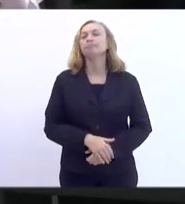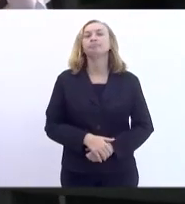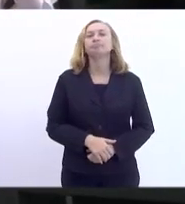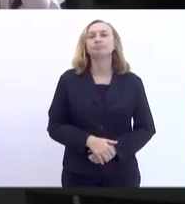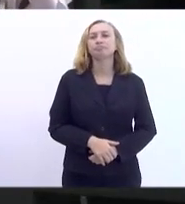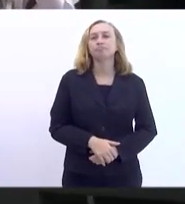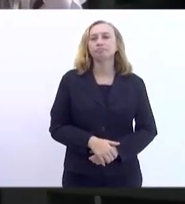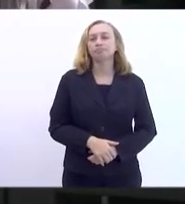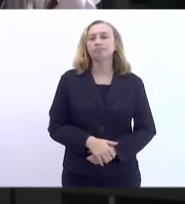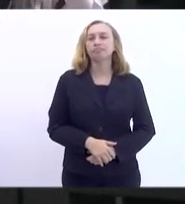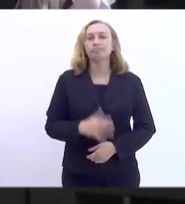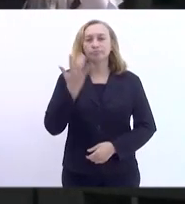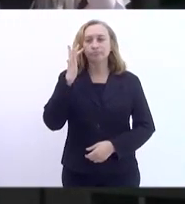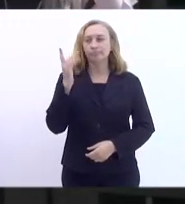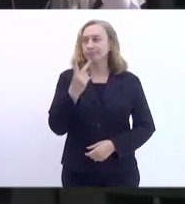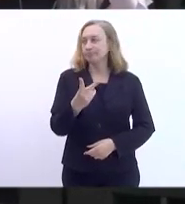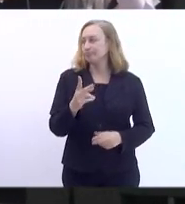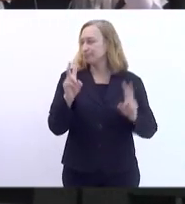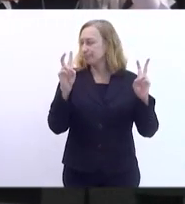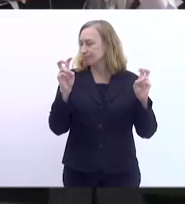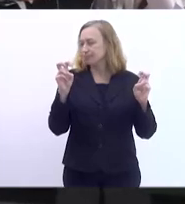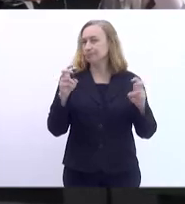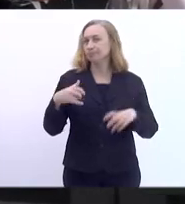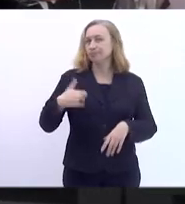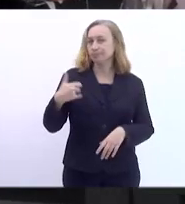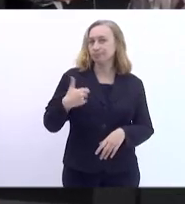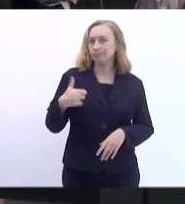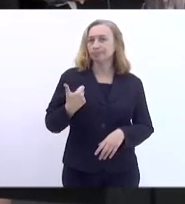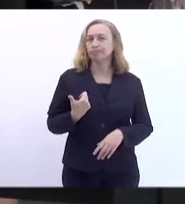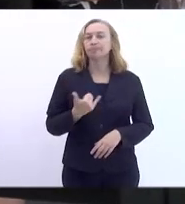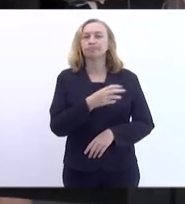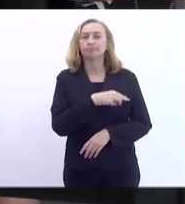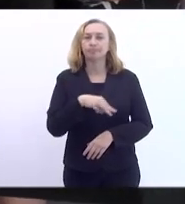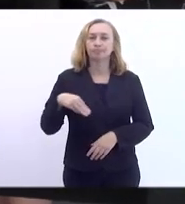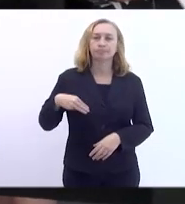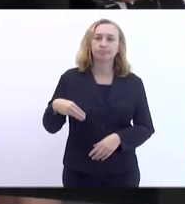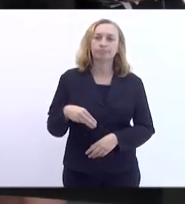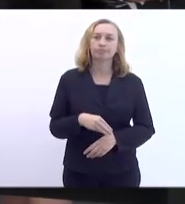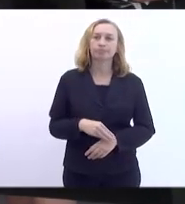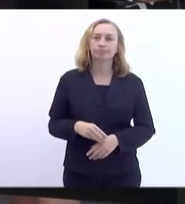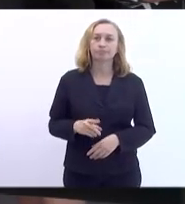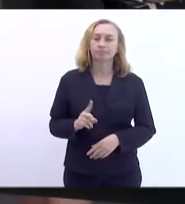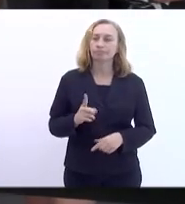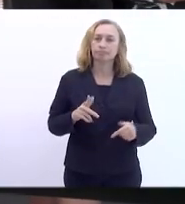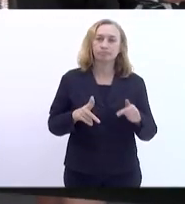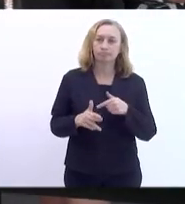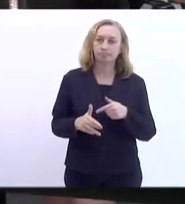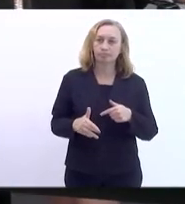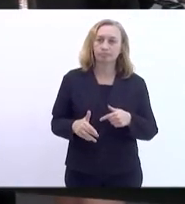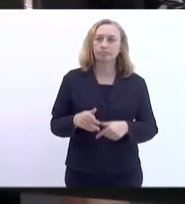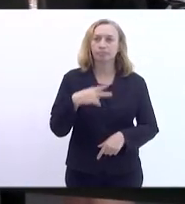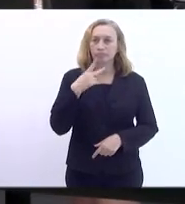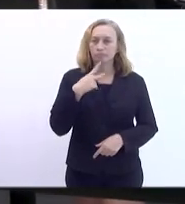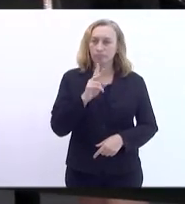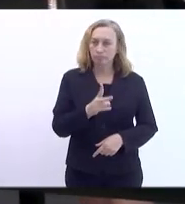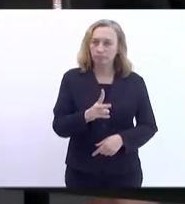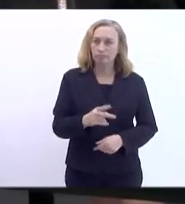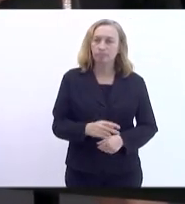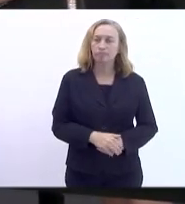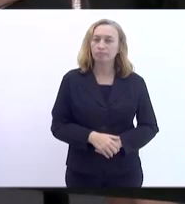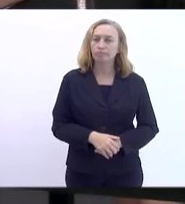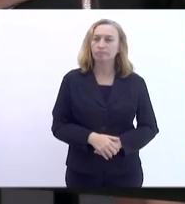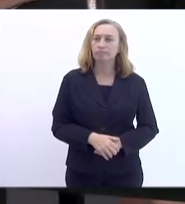é eu acho que são duas questões uma questão da idade na qual o ministério público não interfere e eu falo isso